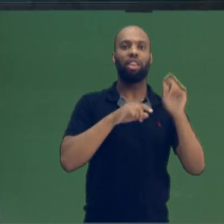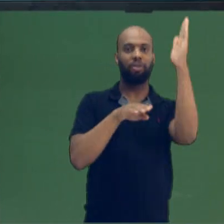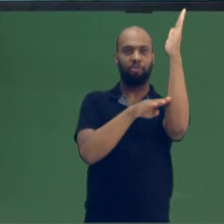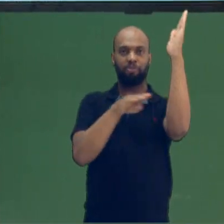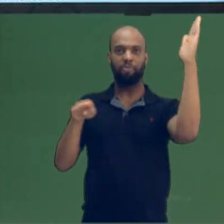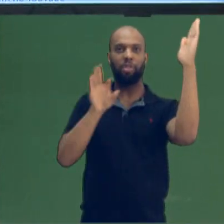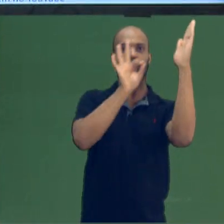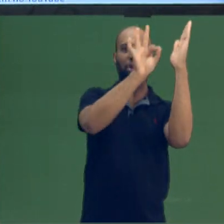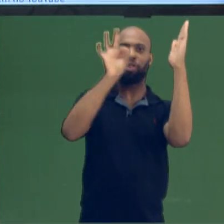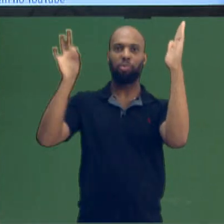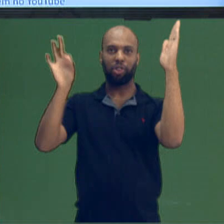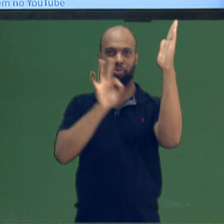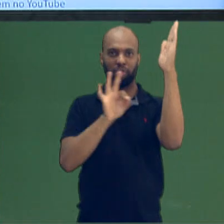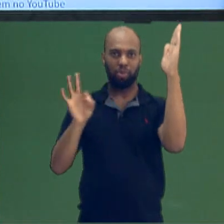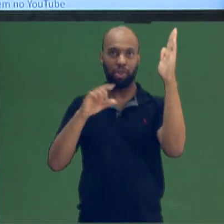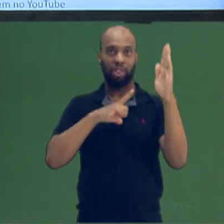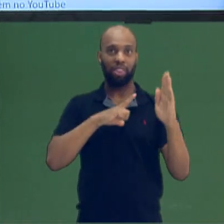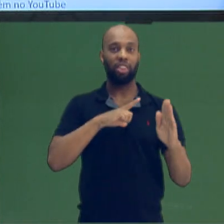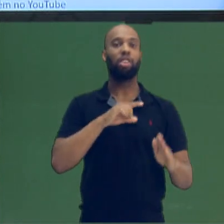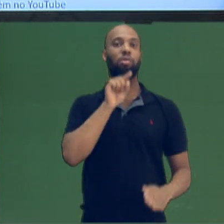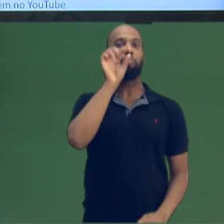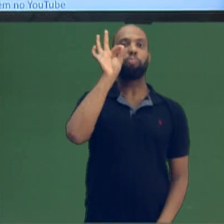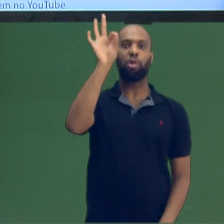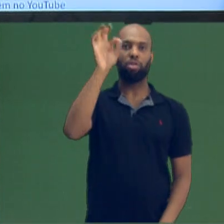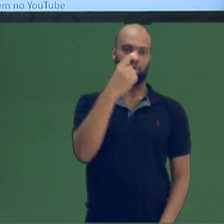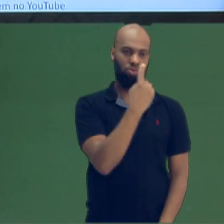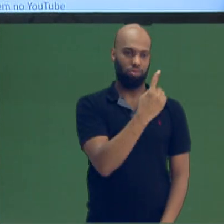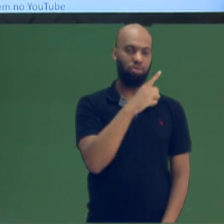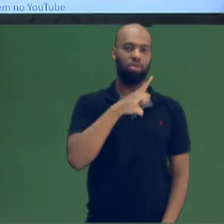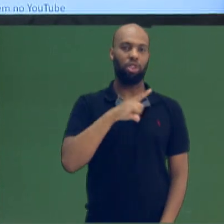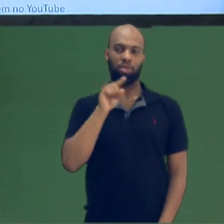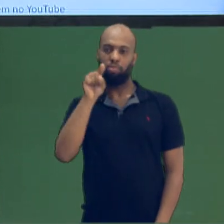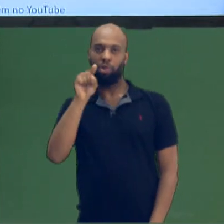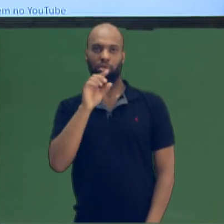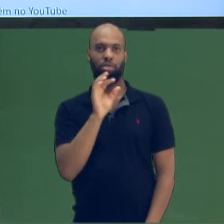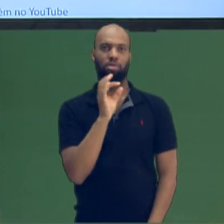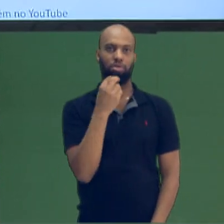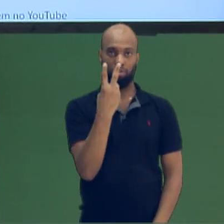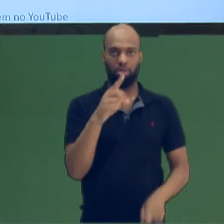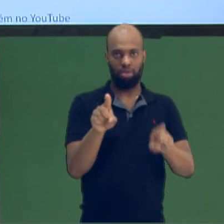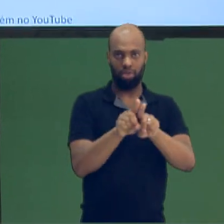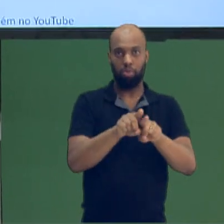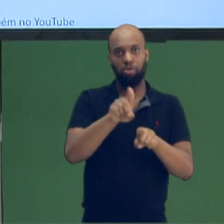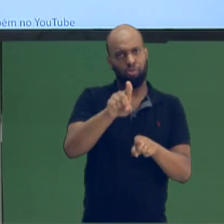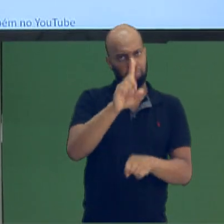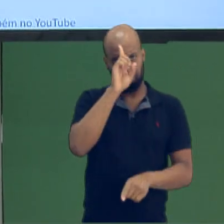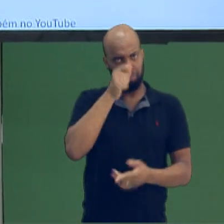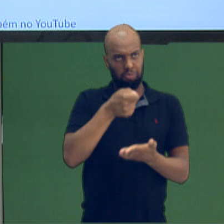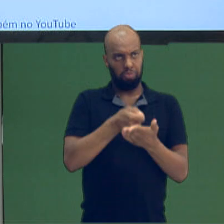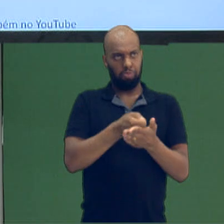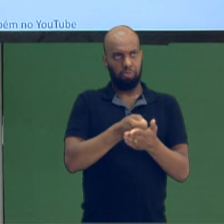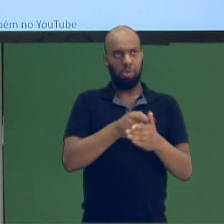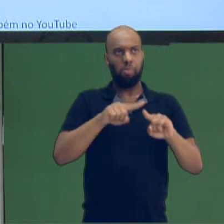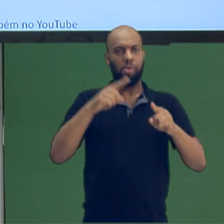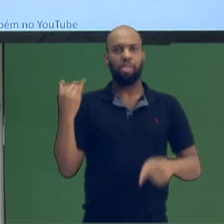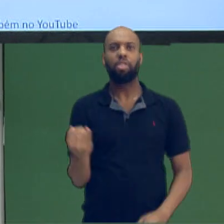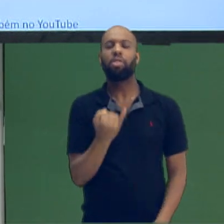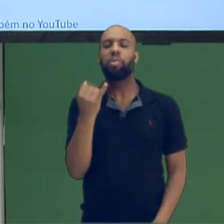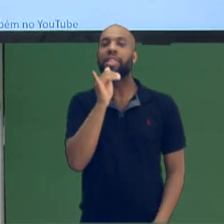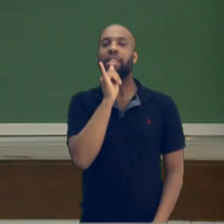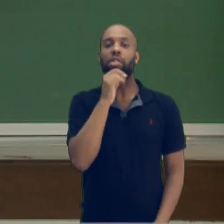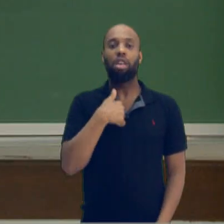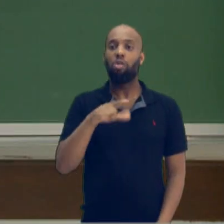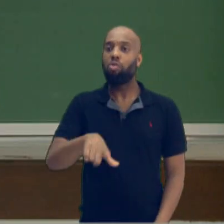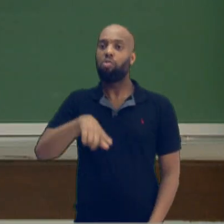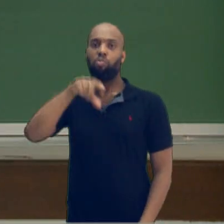Então, a gente tem o ponto 1 e o ponto 2, vocês podem denominar, tá certo? O importante é saber o quê? Quem eu escolher com ponto